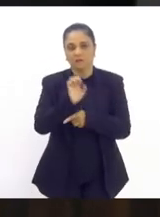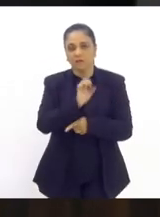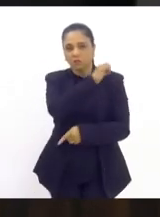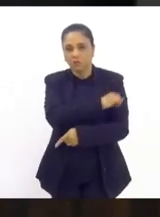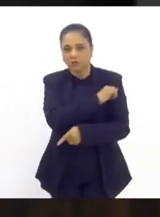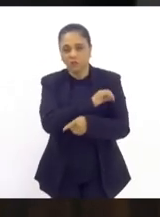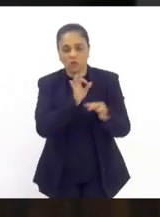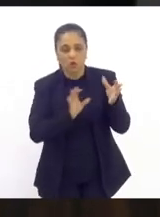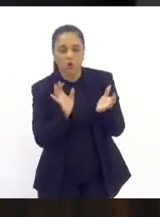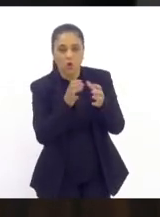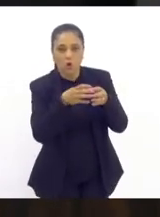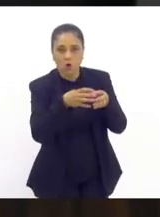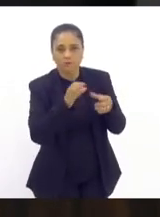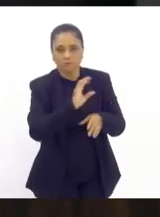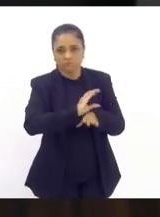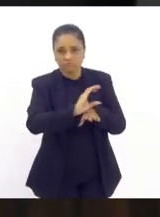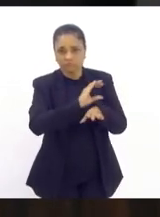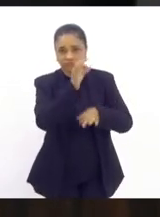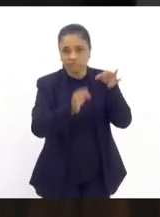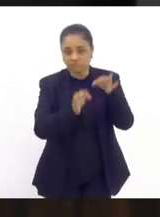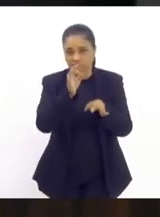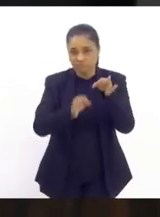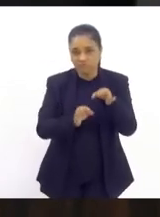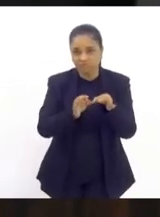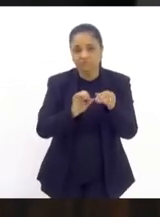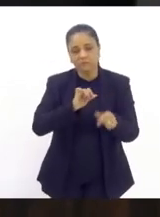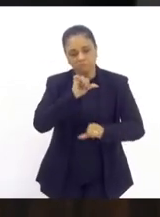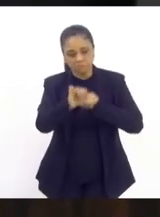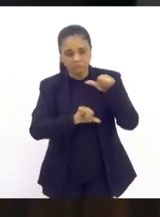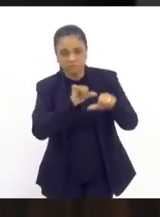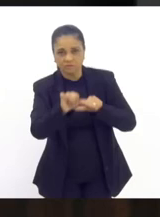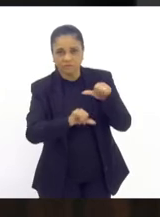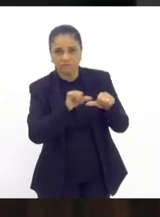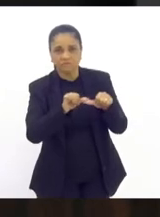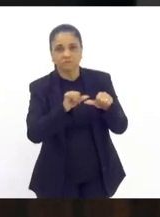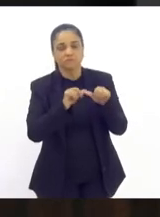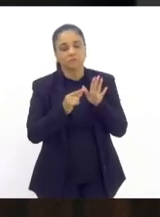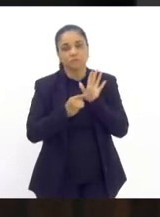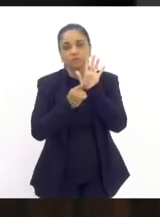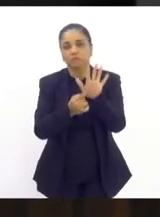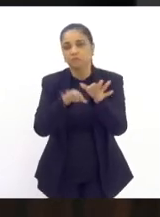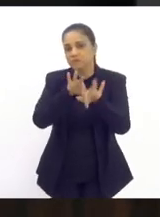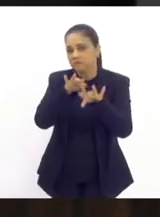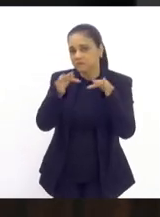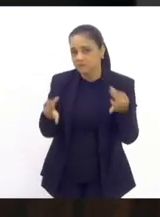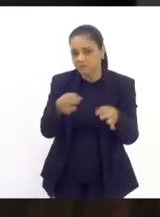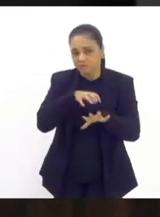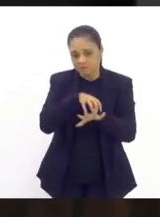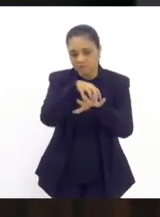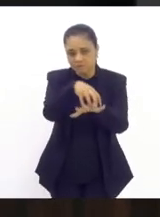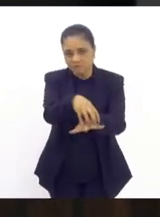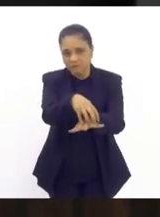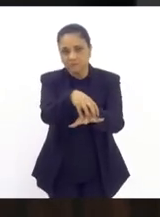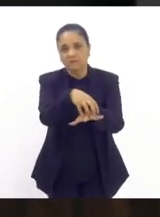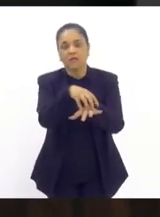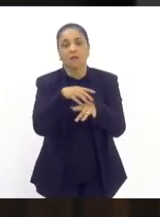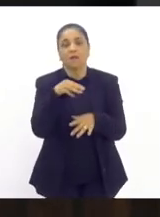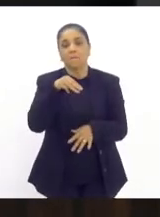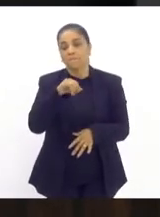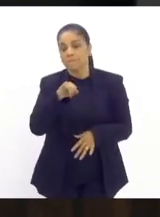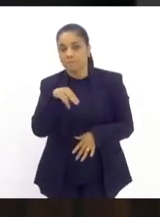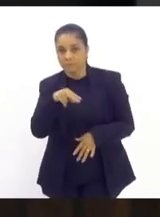pela constitucionalidade concluindo pela transformação e indicação simples de transporte favorável Minas e energia